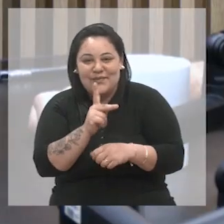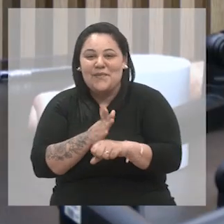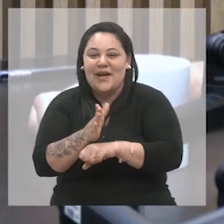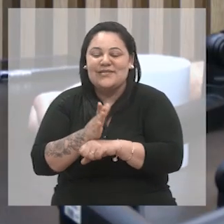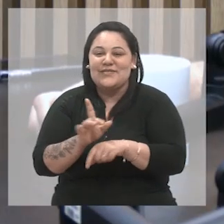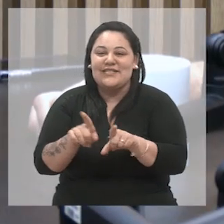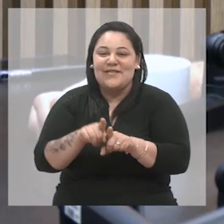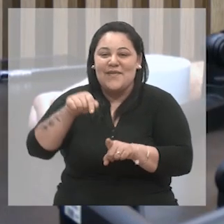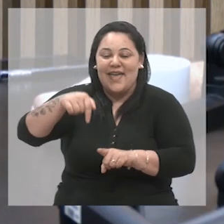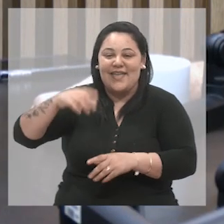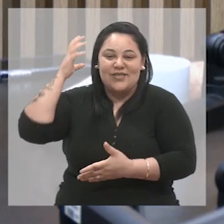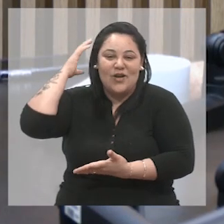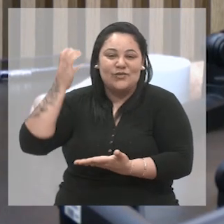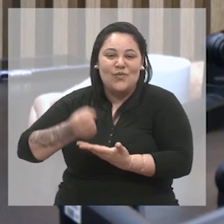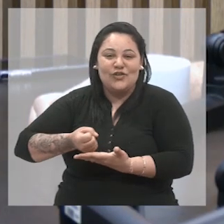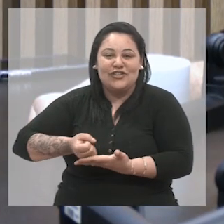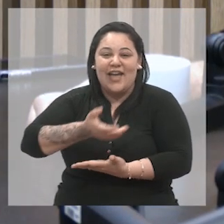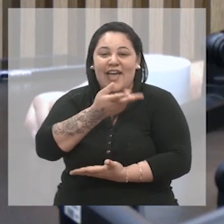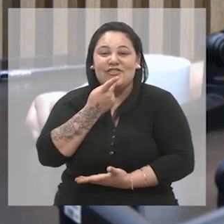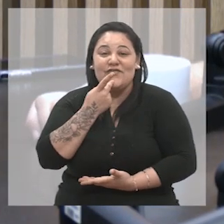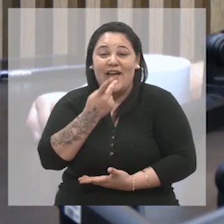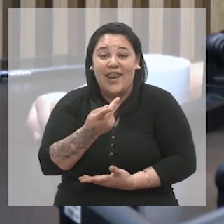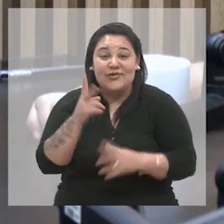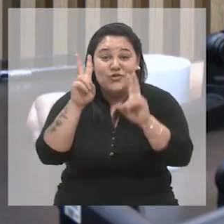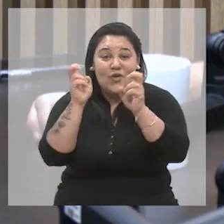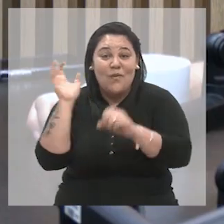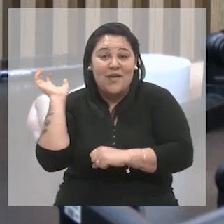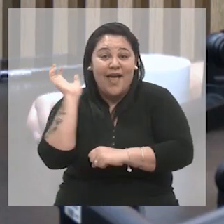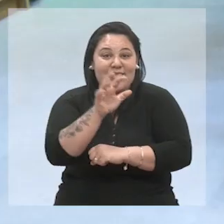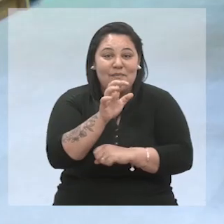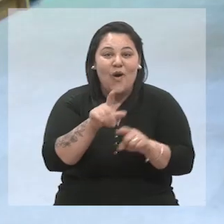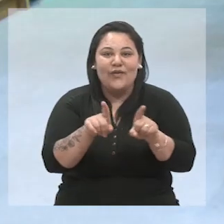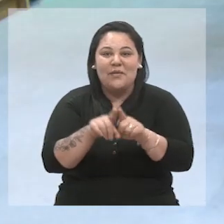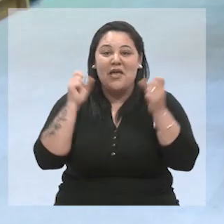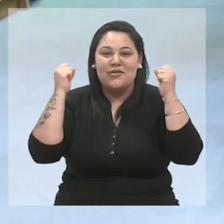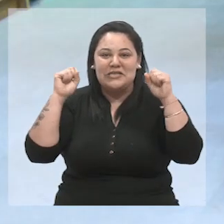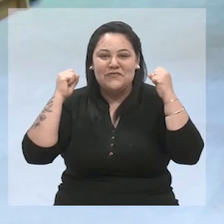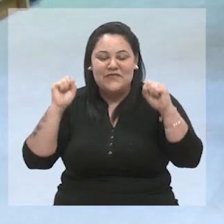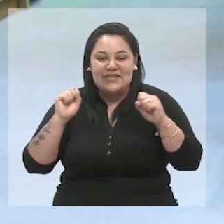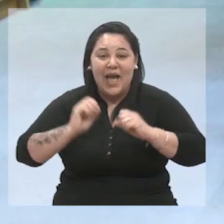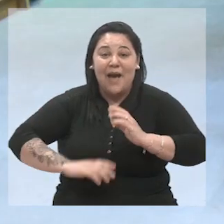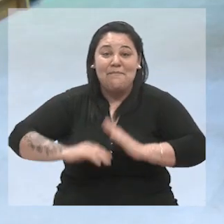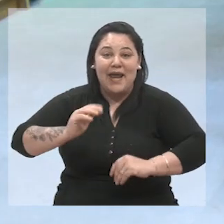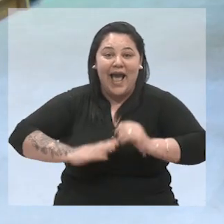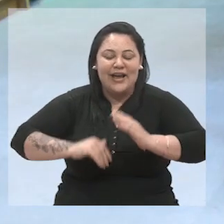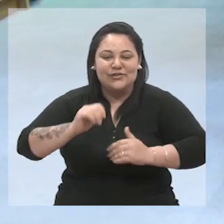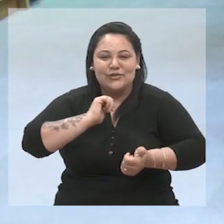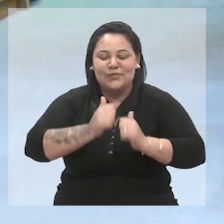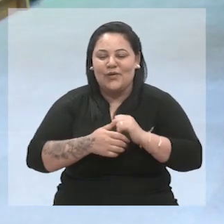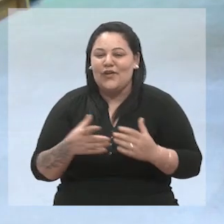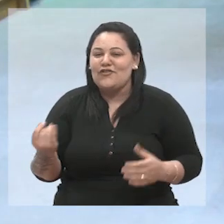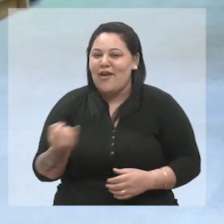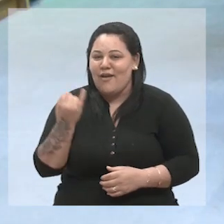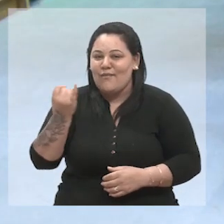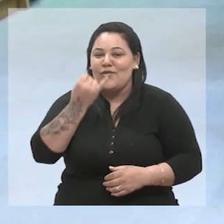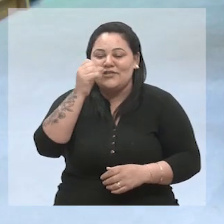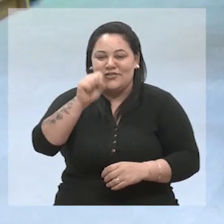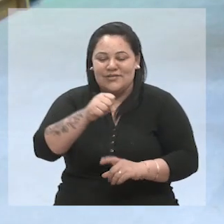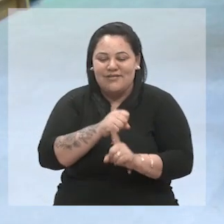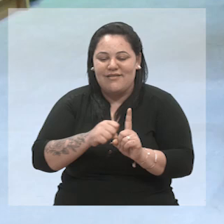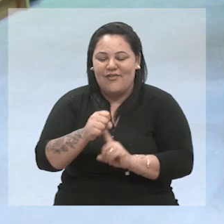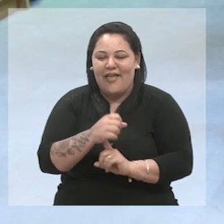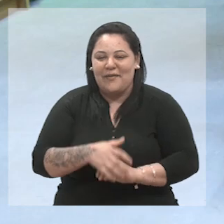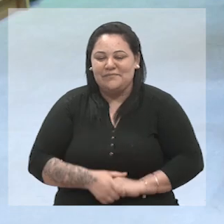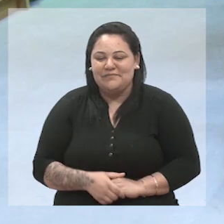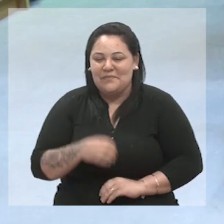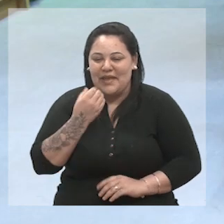obrigado pela participação aqui no nosso podcast, falando sobre handebol, falando sobre educação física, a prática do esporte que é muito importante